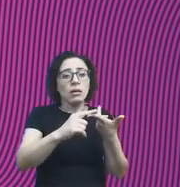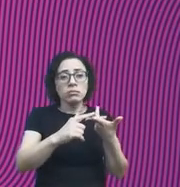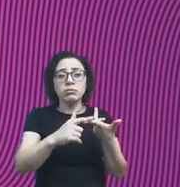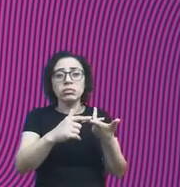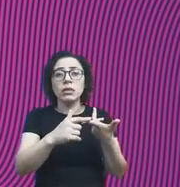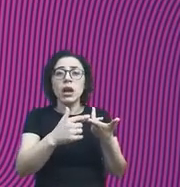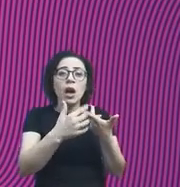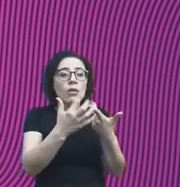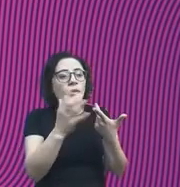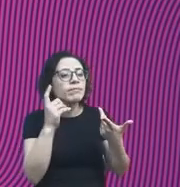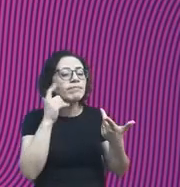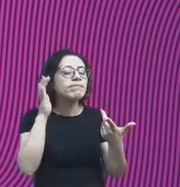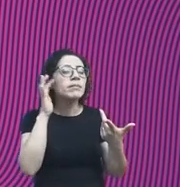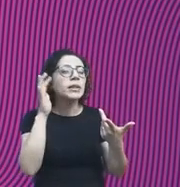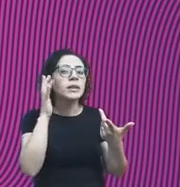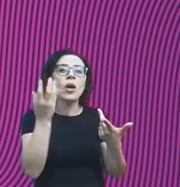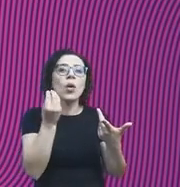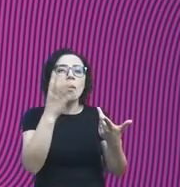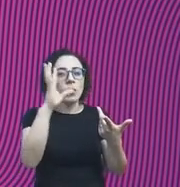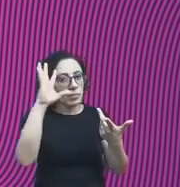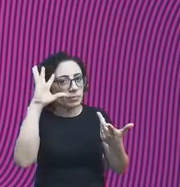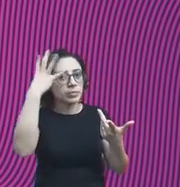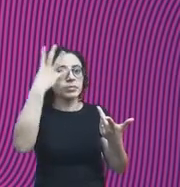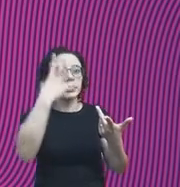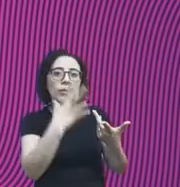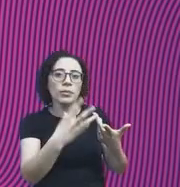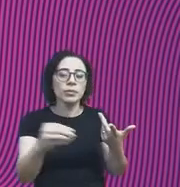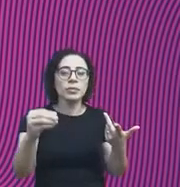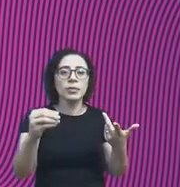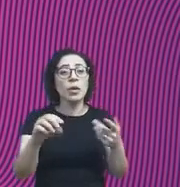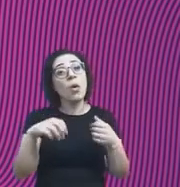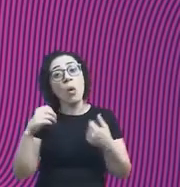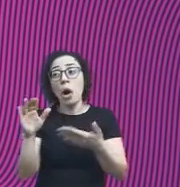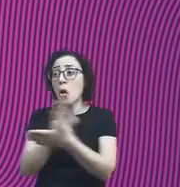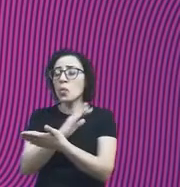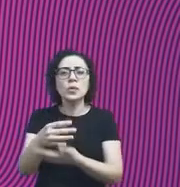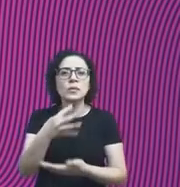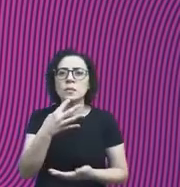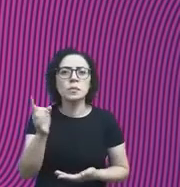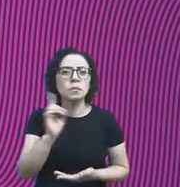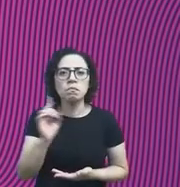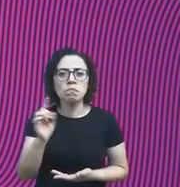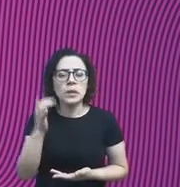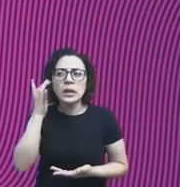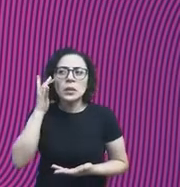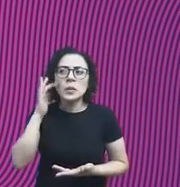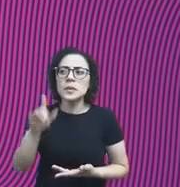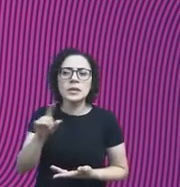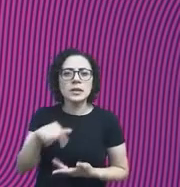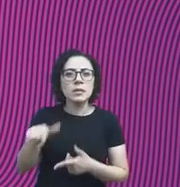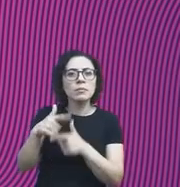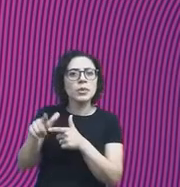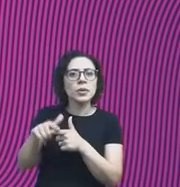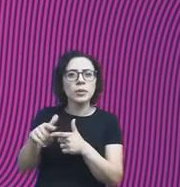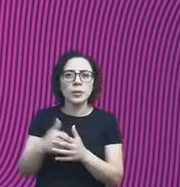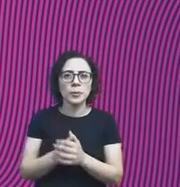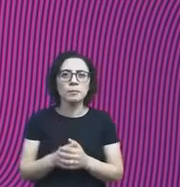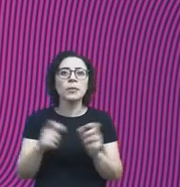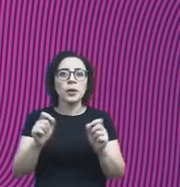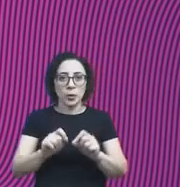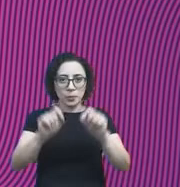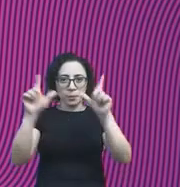deu a eles a devida importância. Então, eu queria aqui dividir a tela, queria que eu, Zé Eduardo, nós